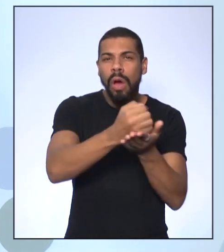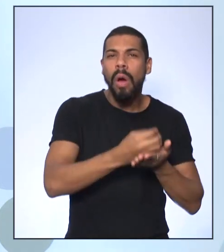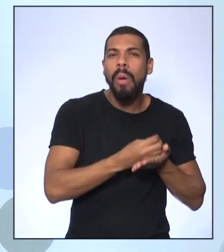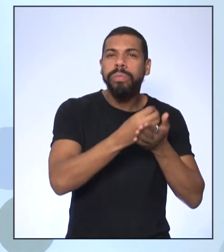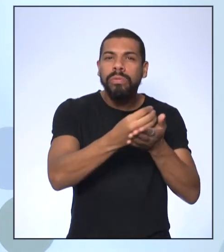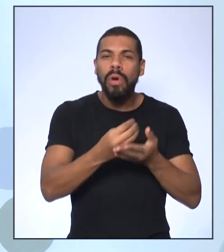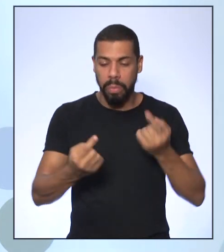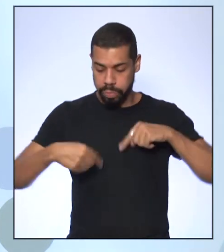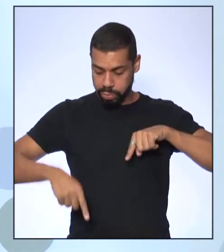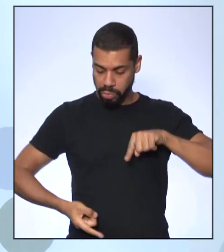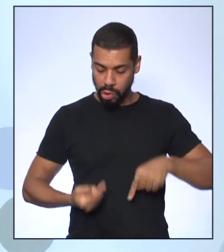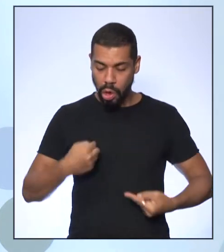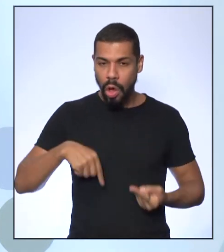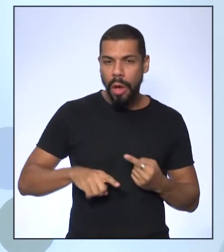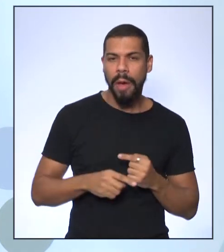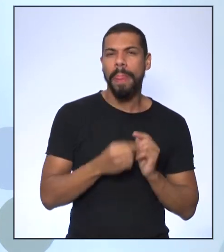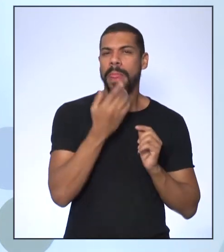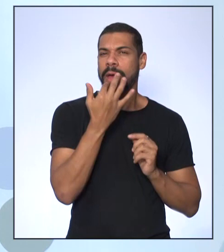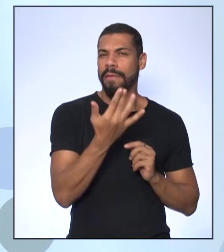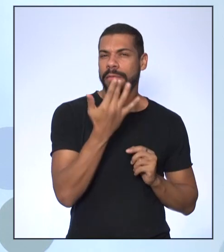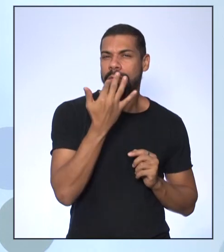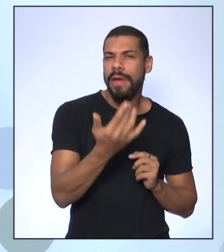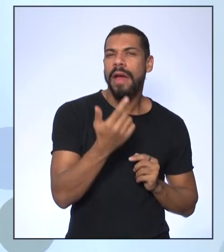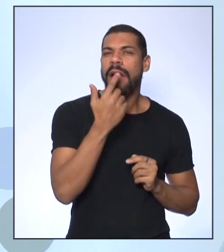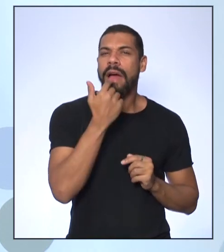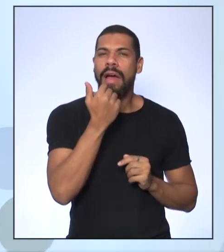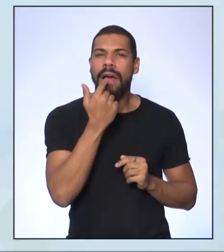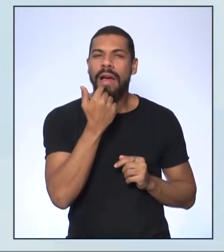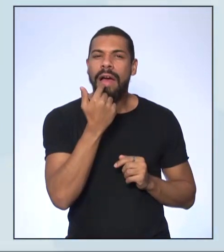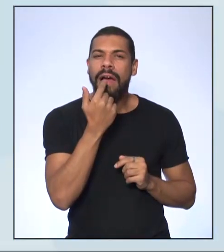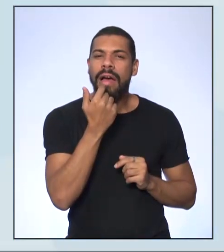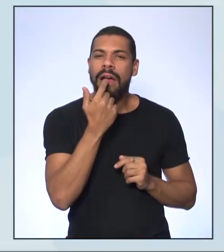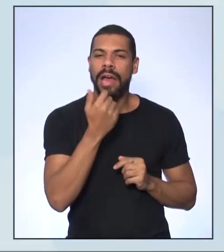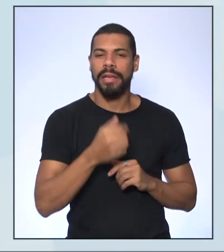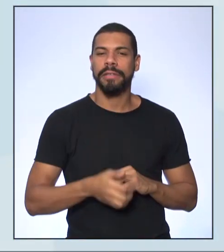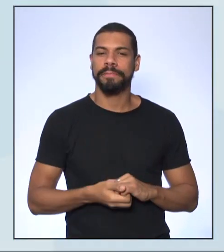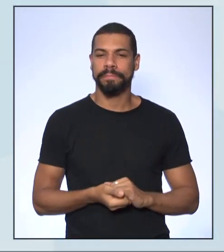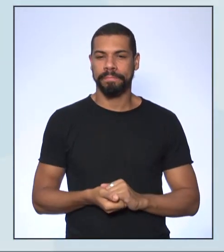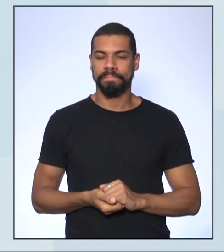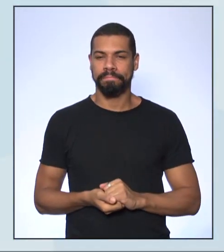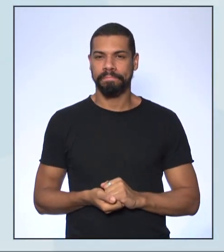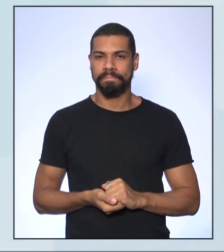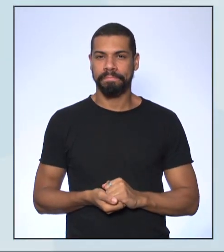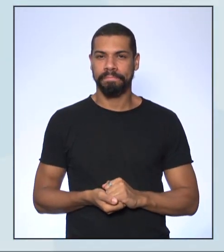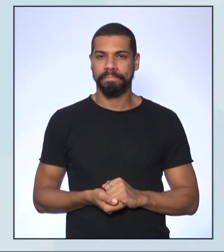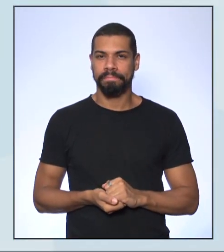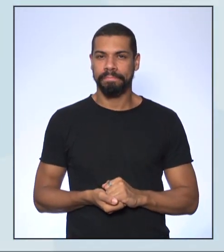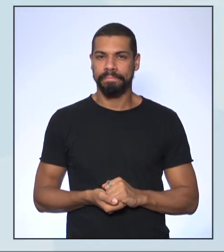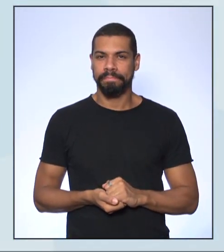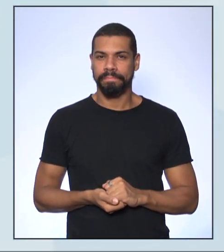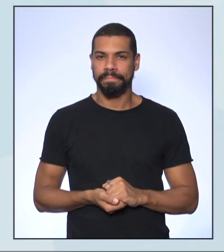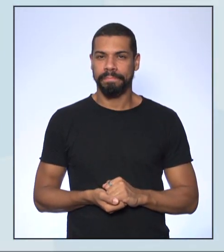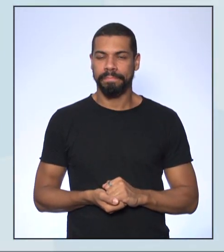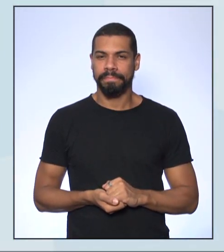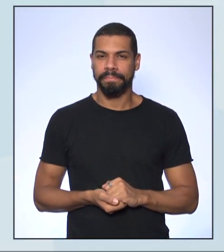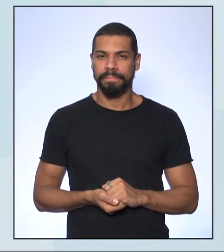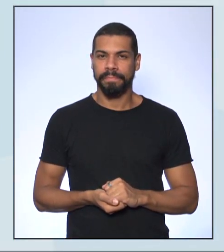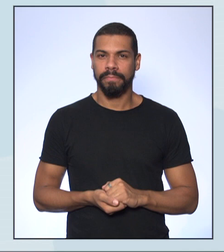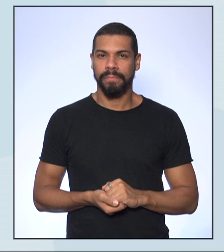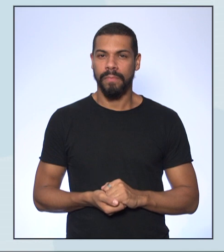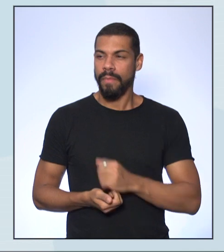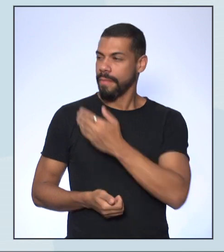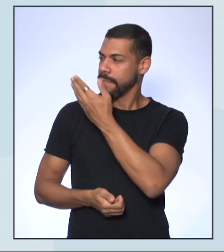dela, tá? Ela é avermelhada por causa da hemoglobina, a proteína, que ajuda nesse transporte